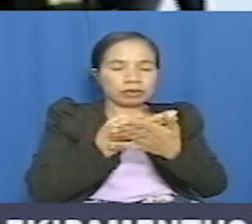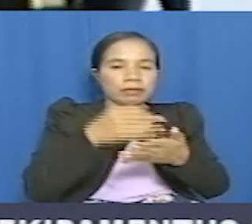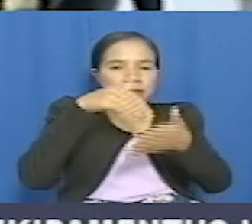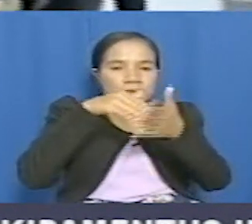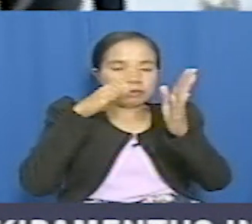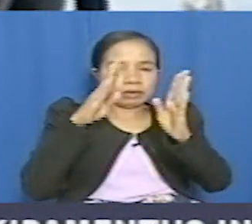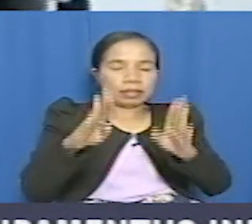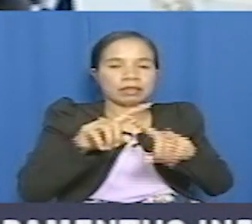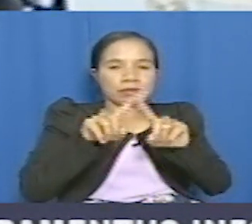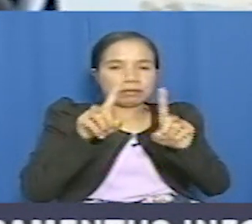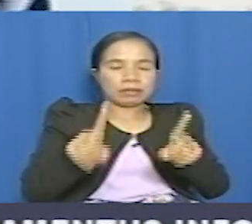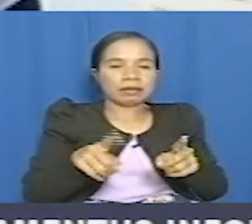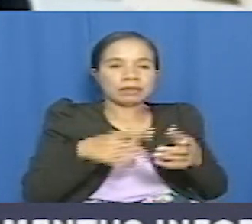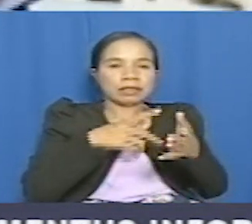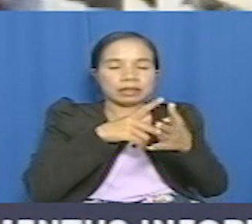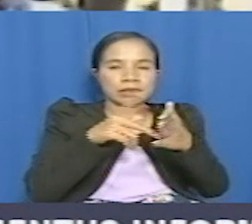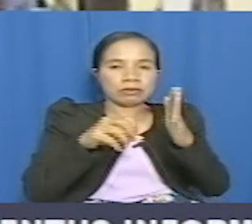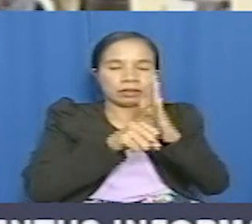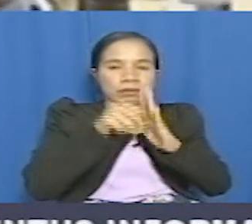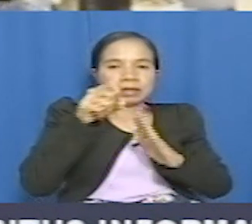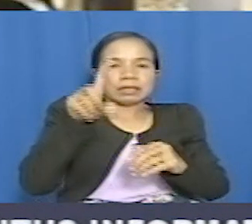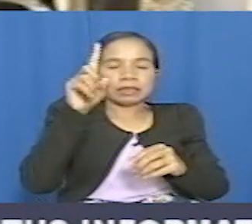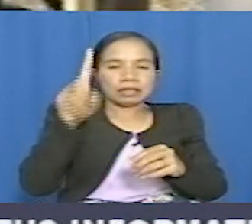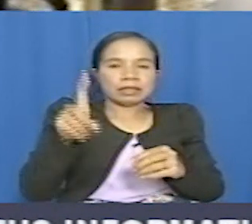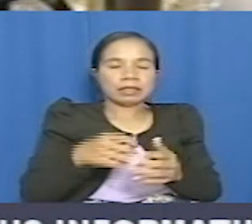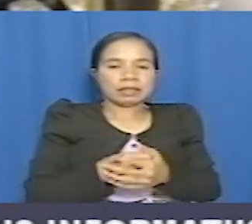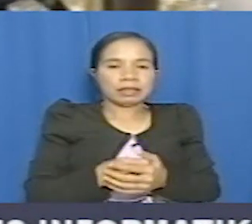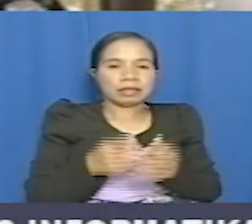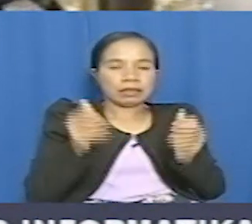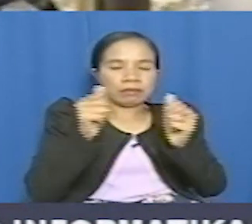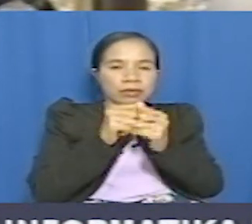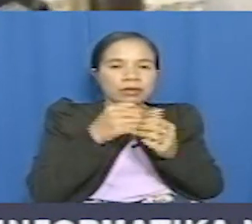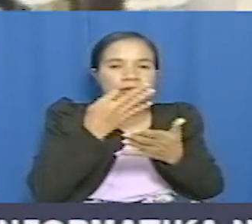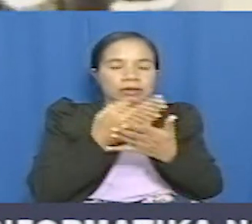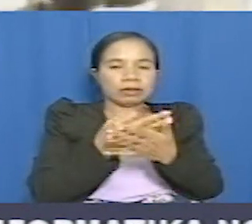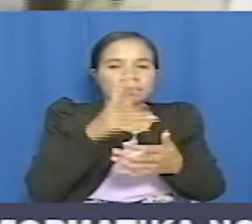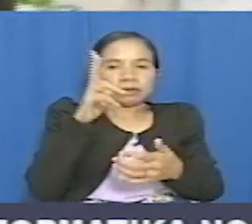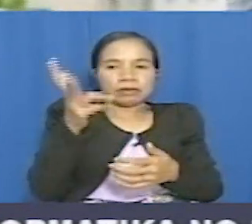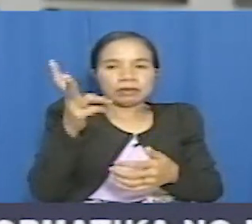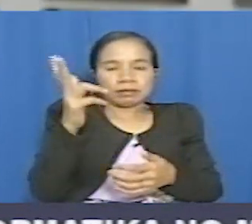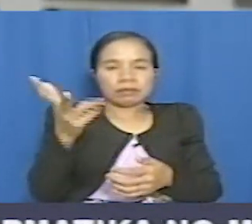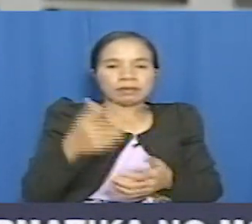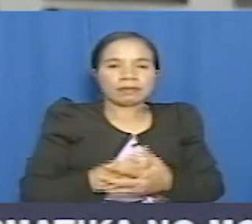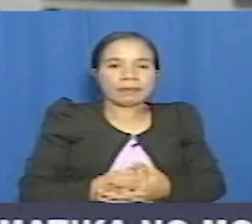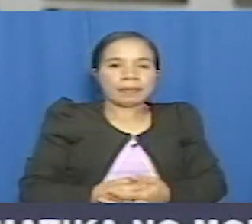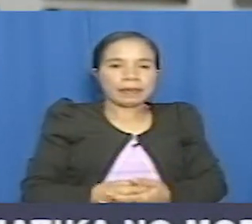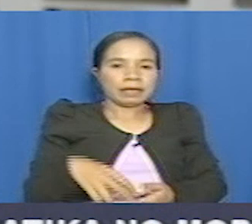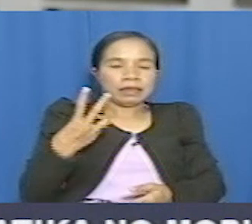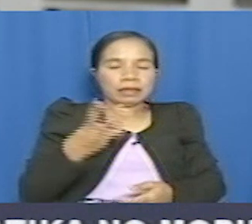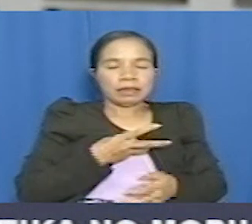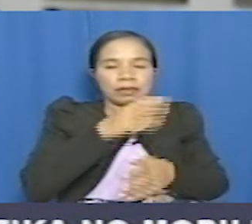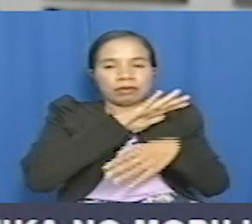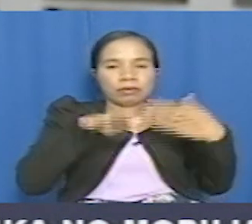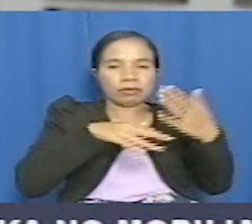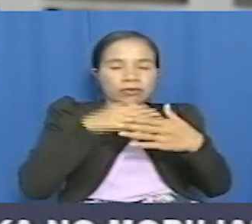estudante mai be selu de semestre ida nian o montante dólares americano tolo nulo. Não vemos que isso está tendo cata